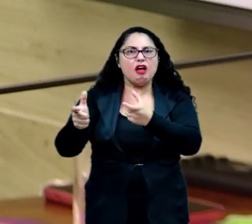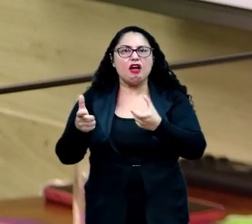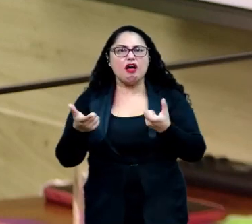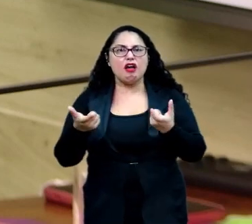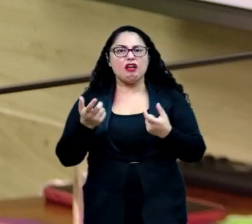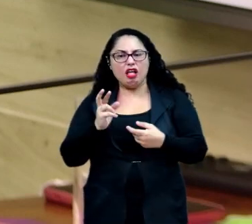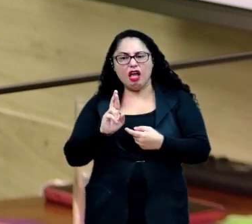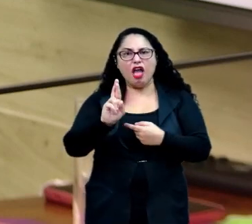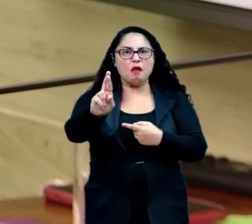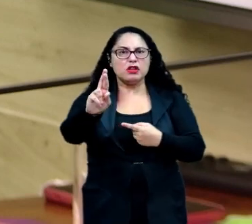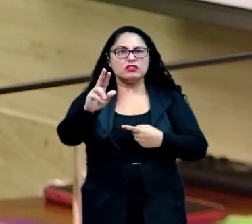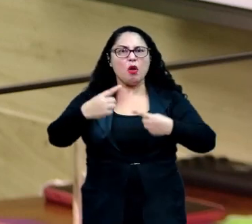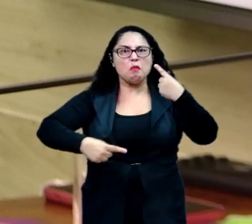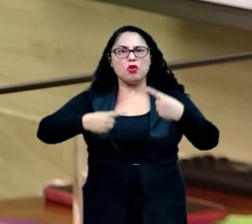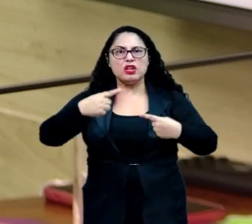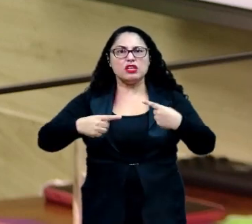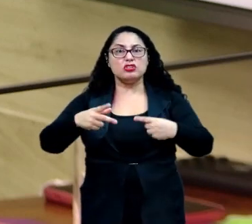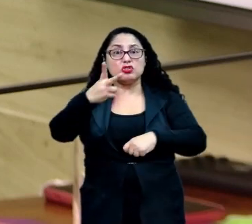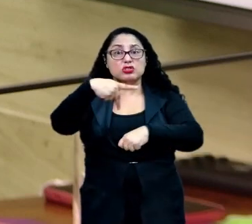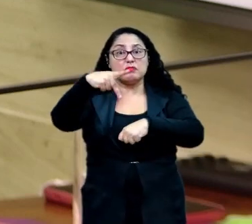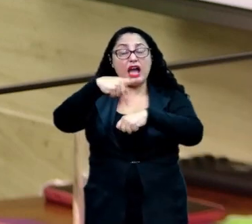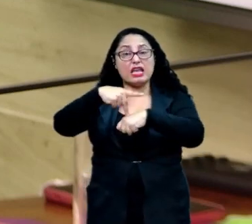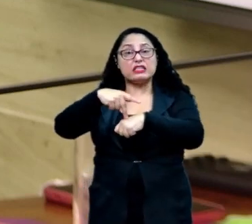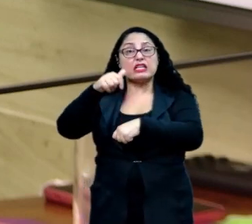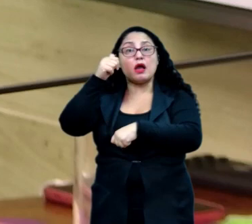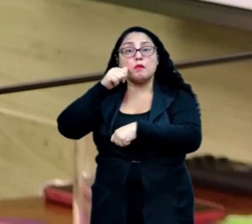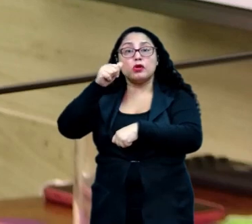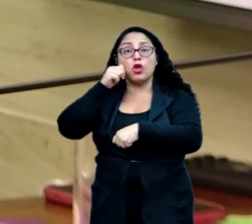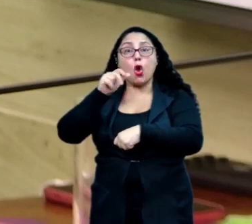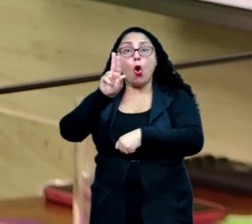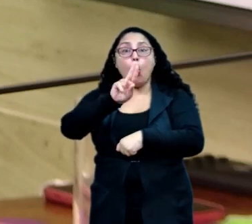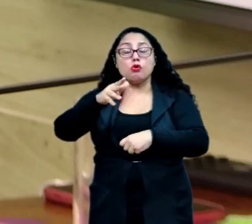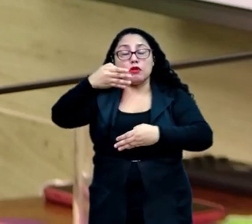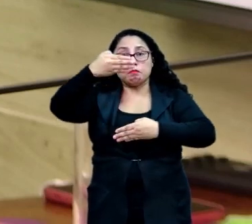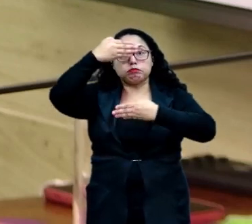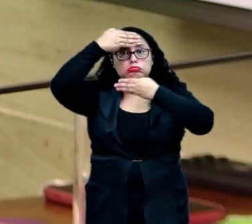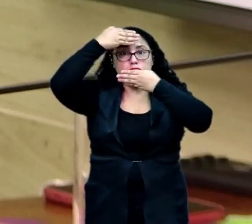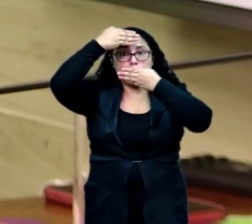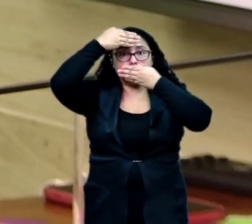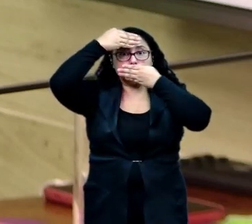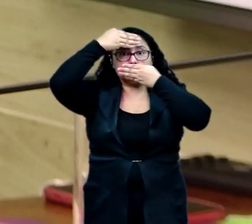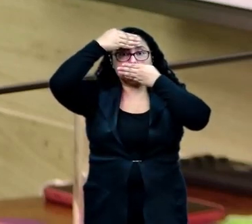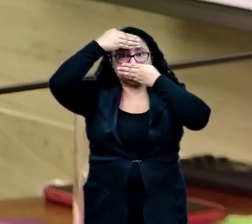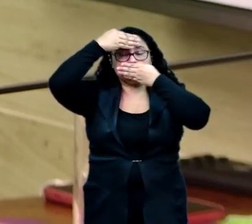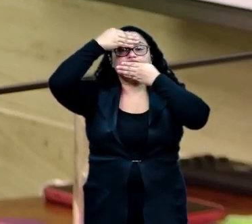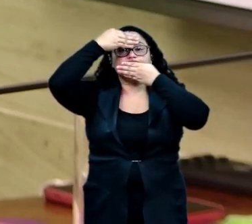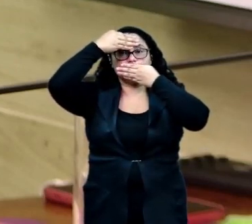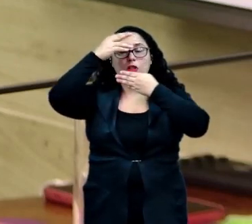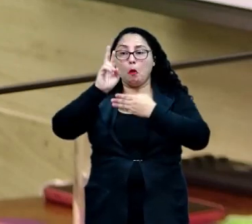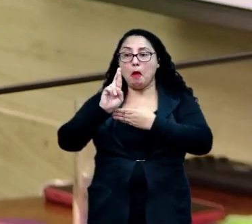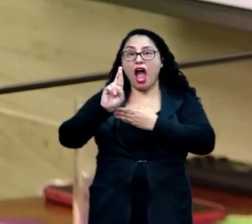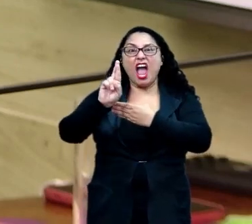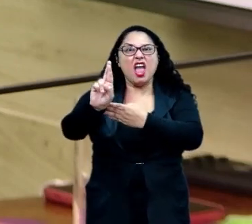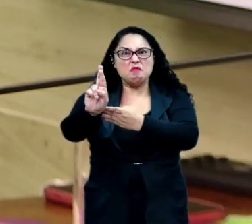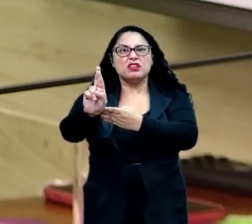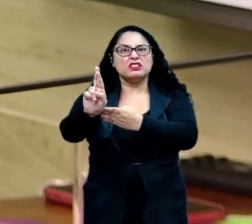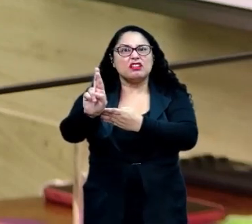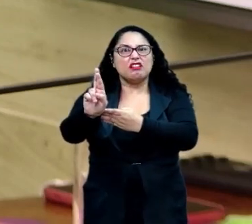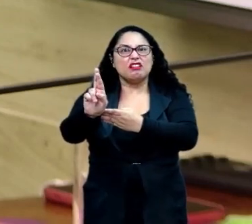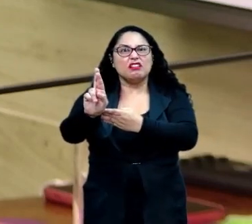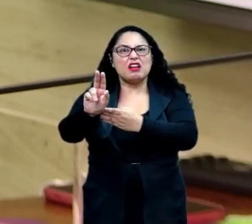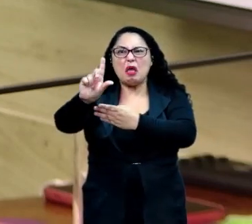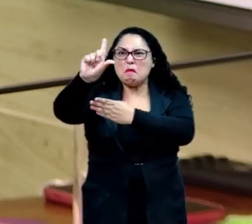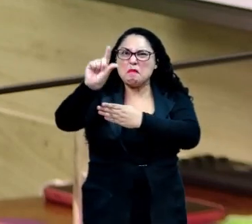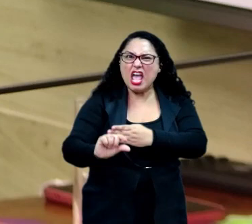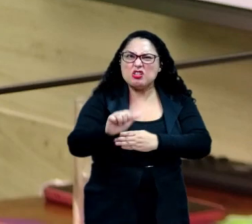na representação política do que os países que as mulheres usam burca. Então, é uma representação que chega a ser